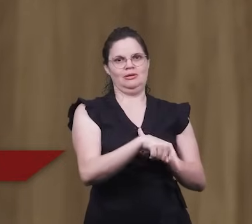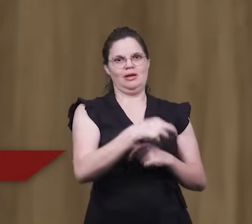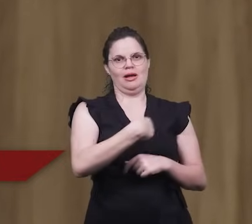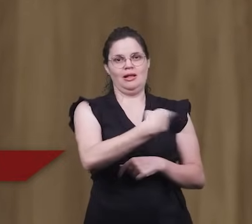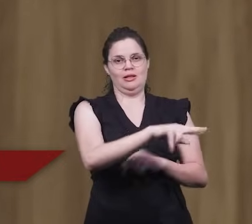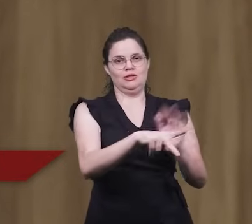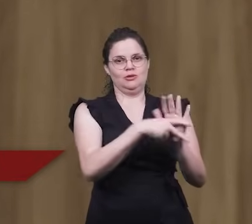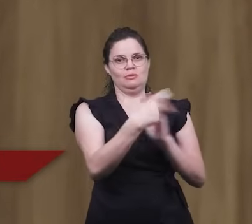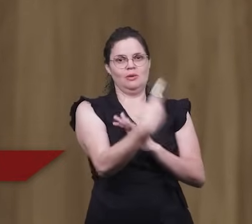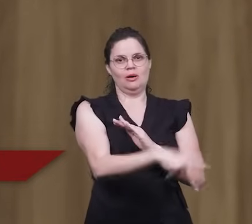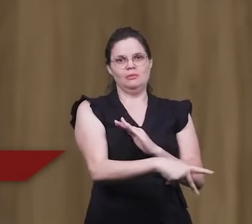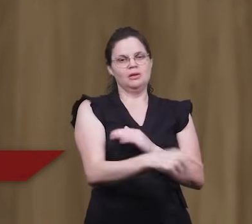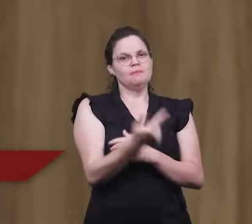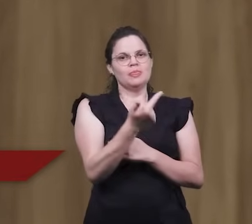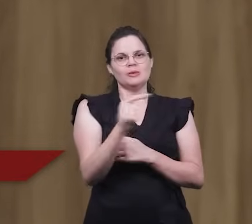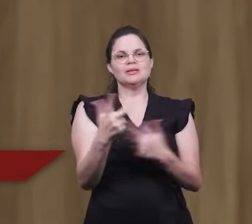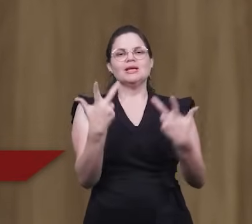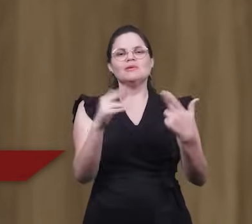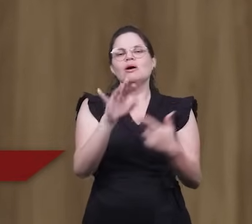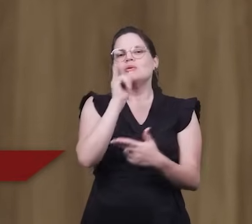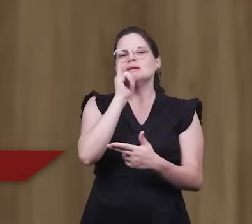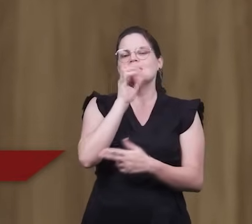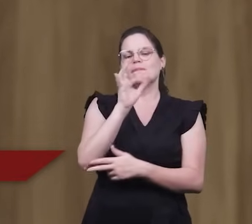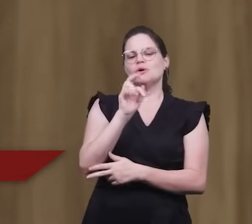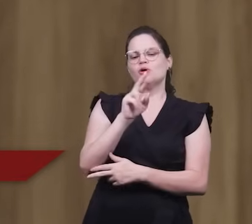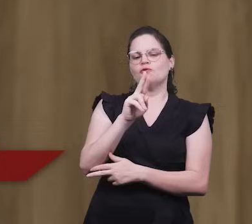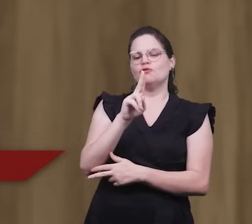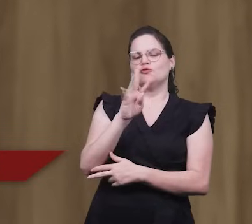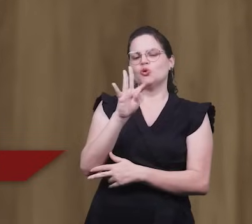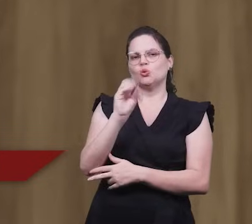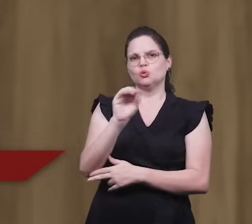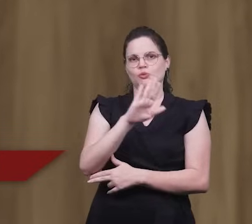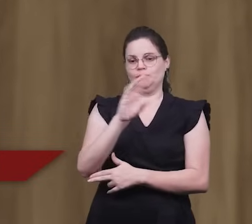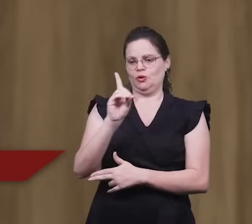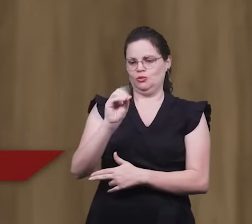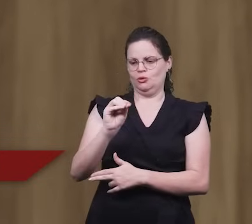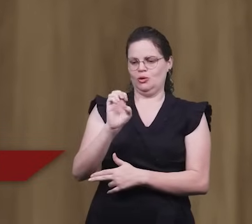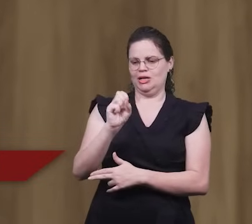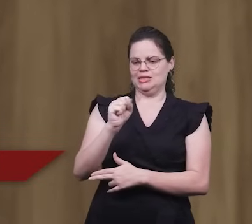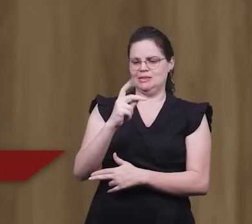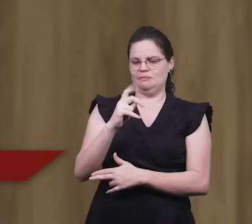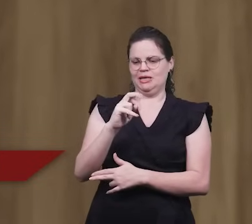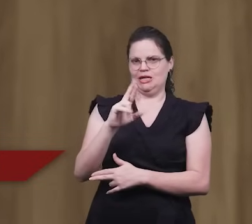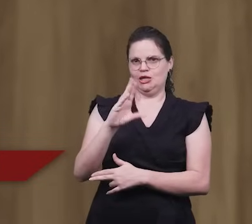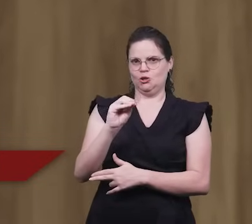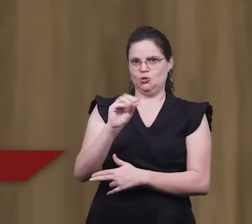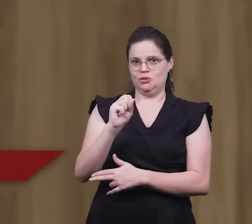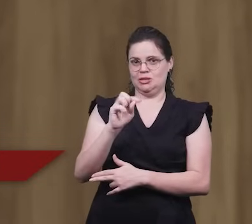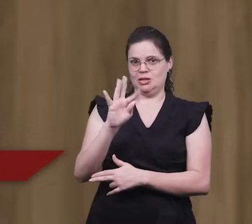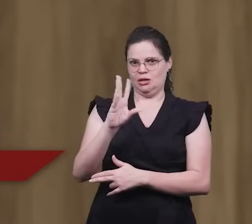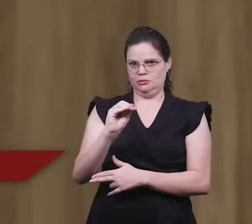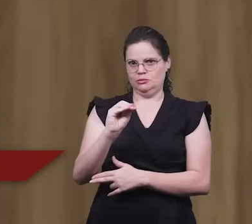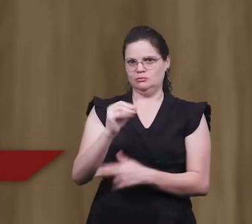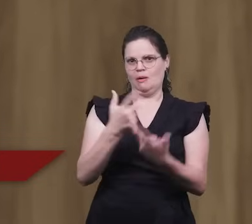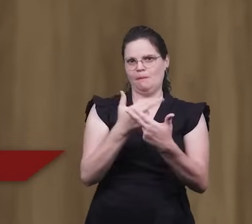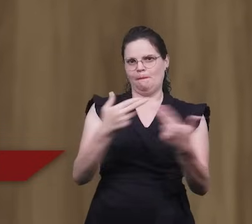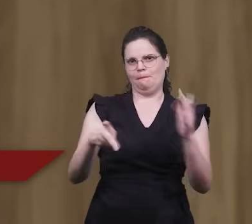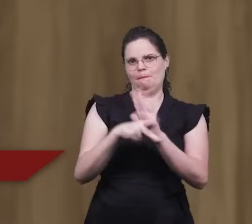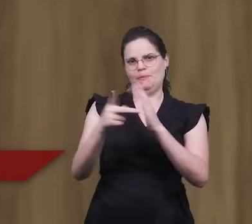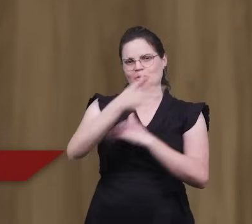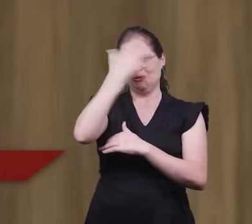Você tem um fruto produzido por essa árvore que serve agora às aves dos céus, Muito que era o bom. espírito maligno,